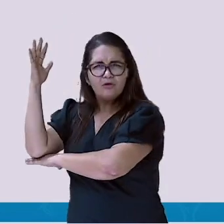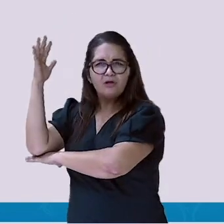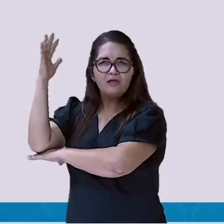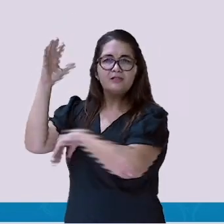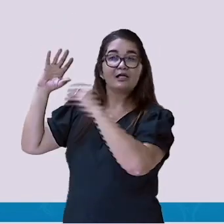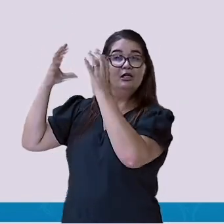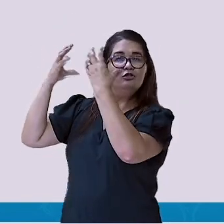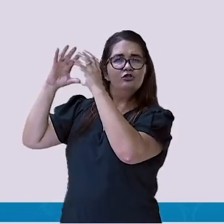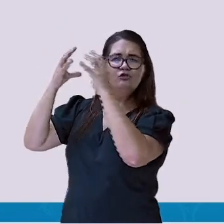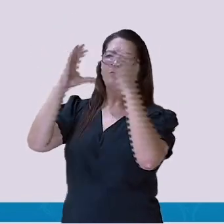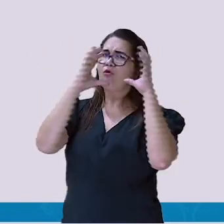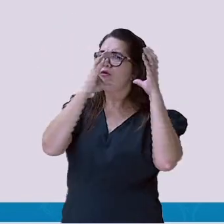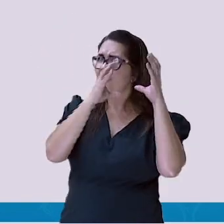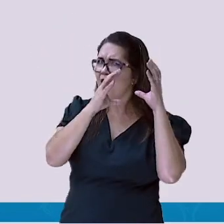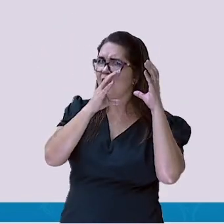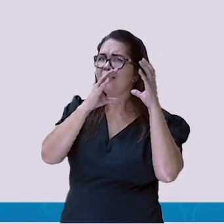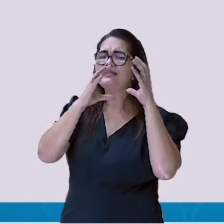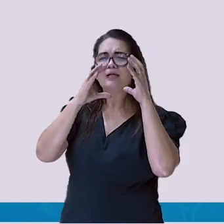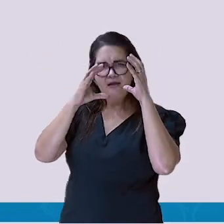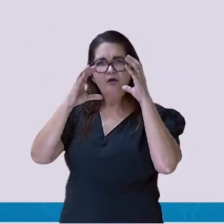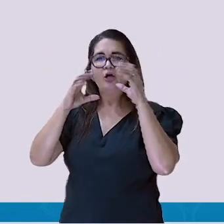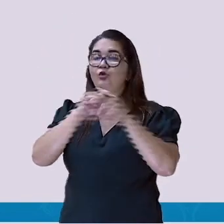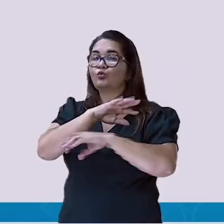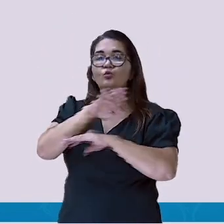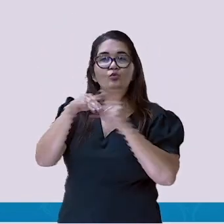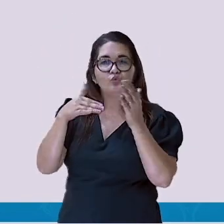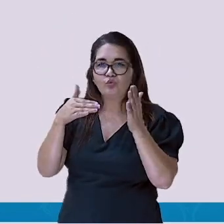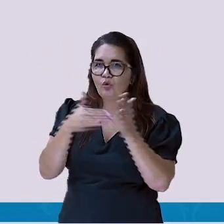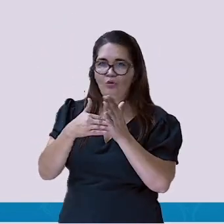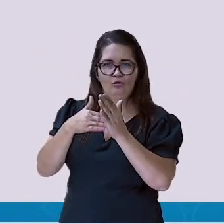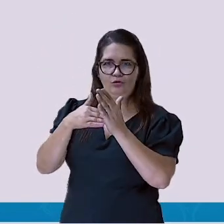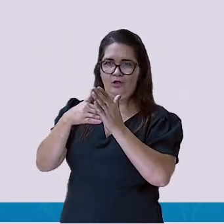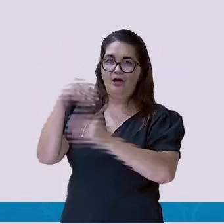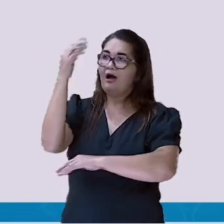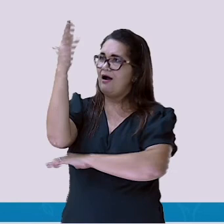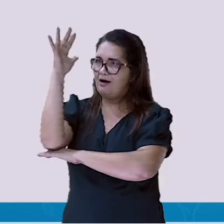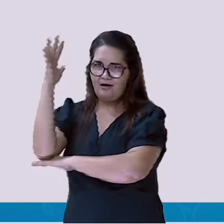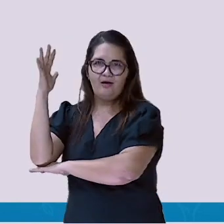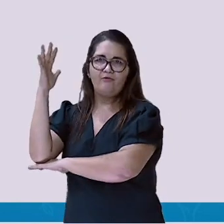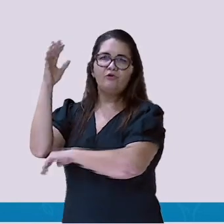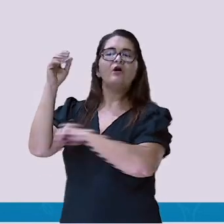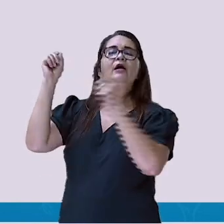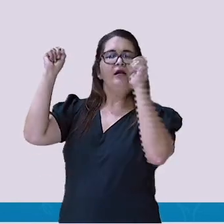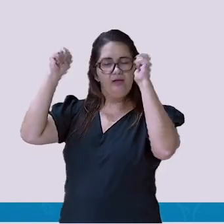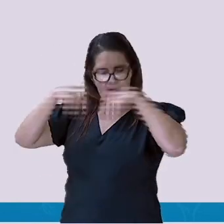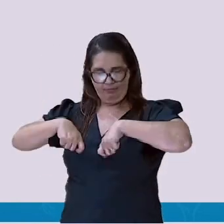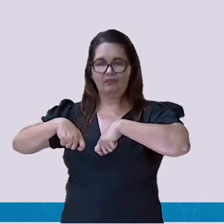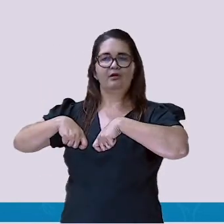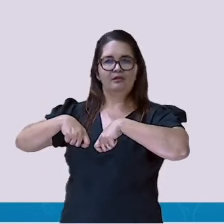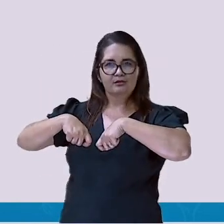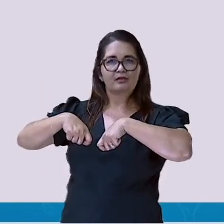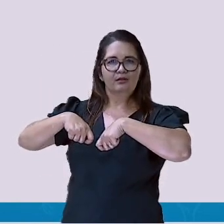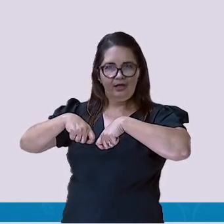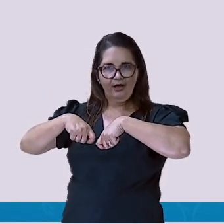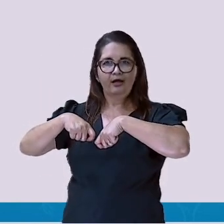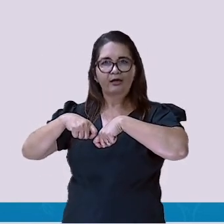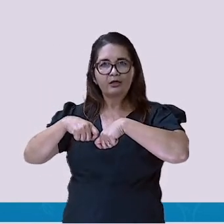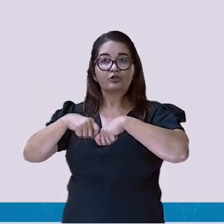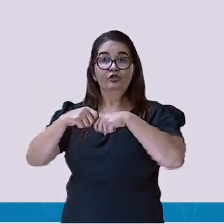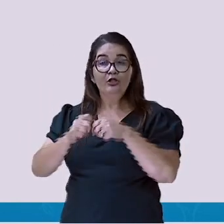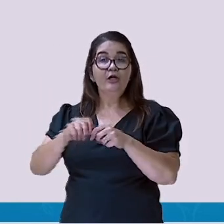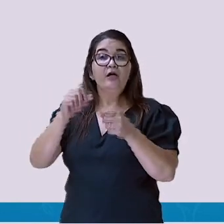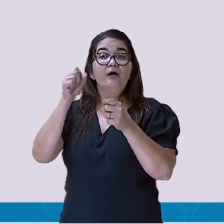e transformam esse material, as folhas, as sementes. Então, eles fazem essa